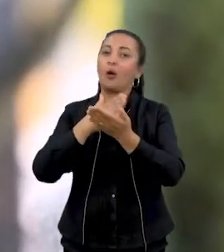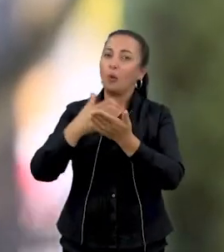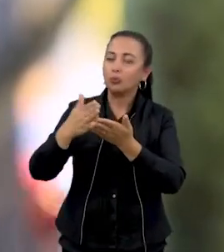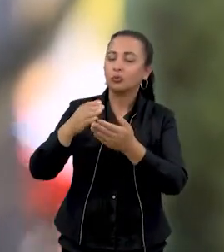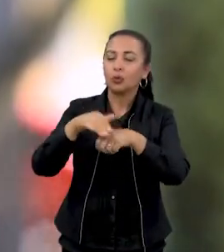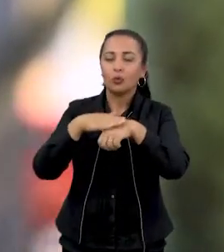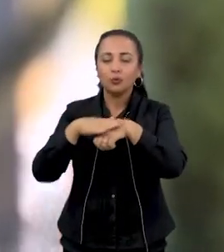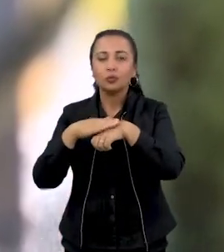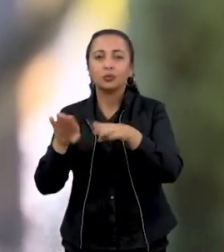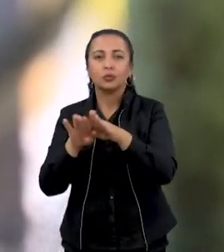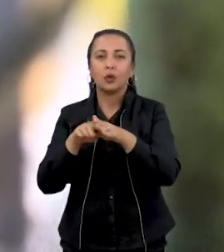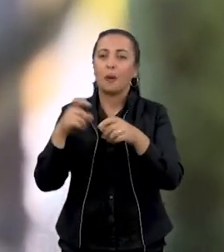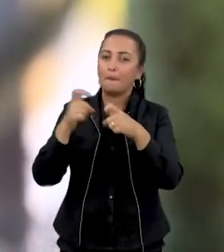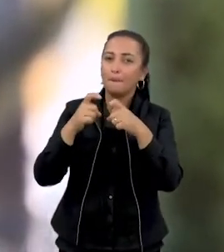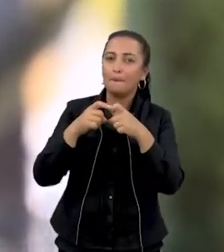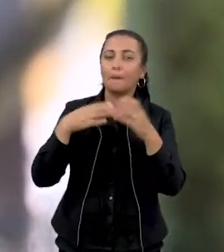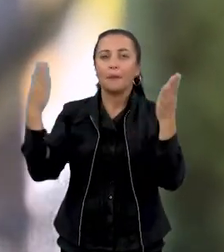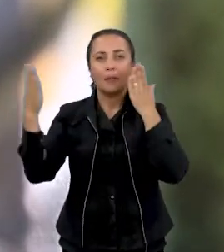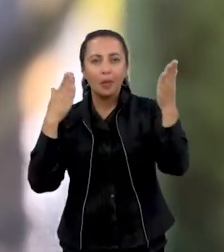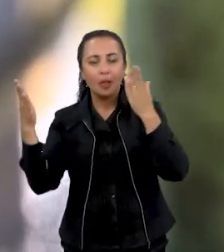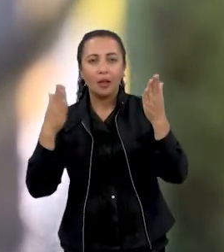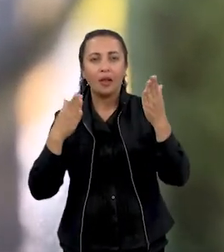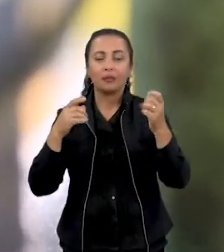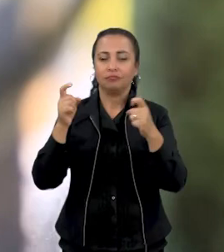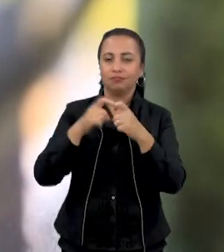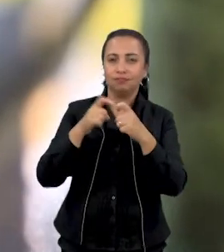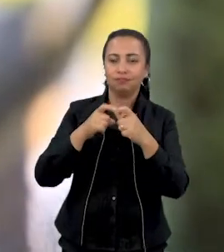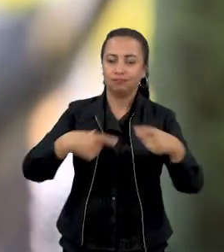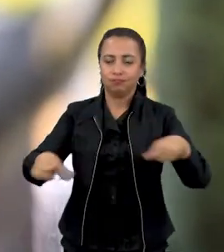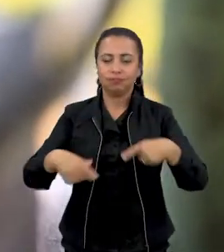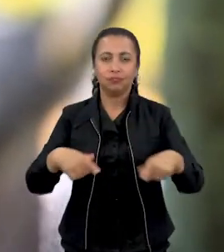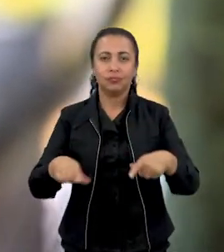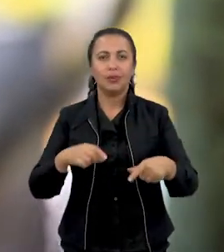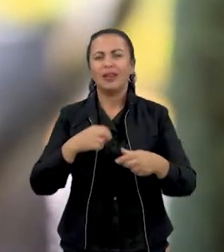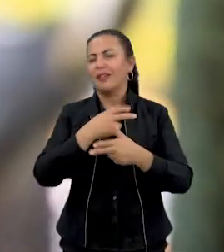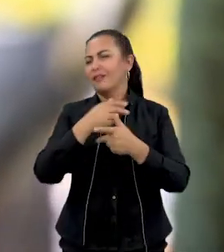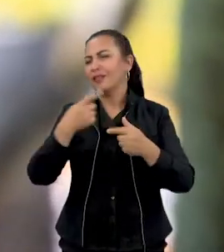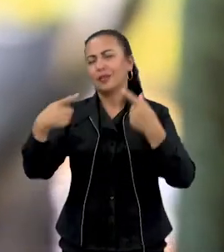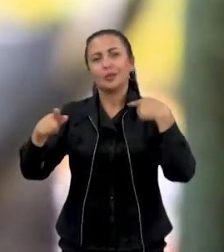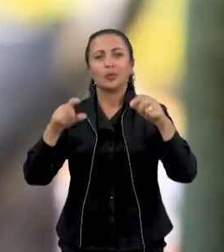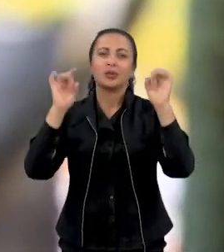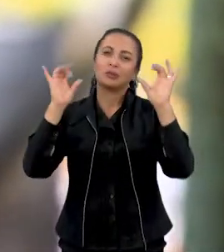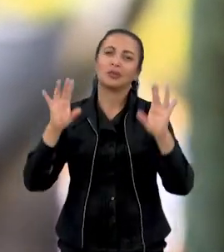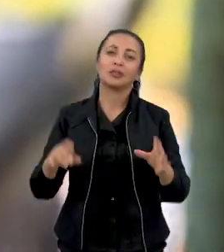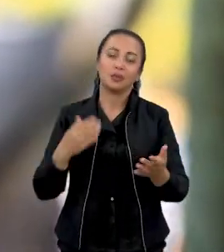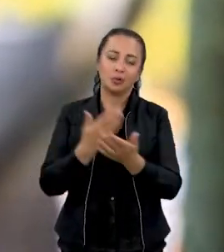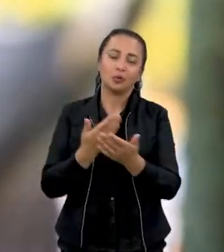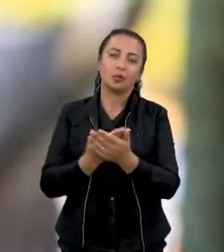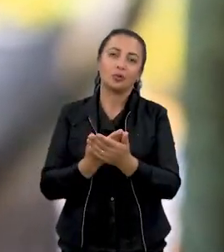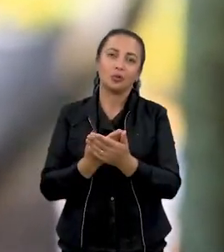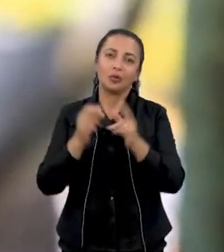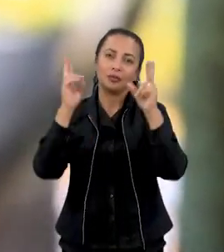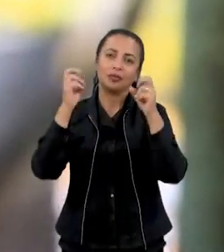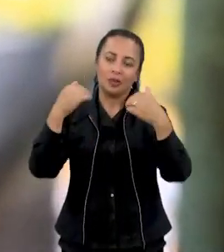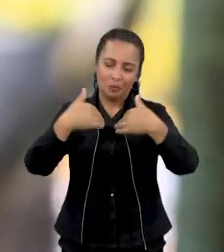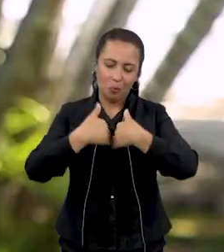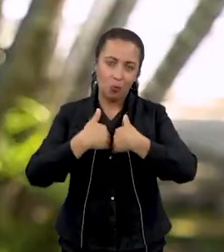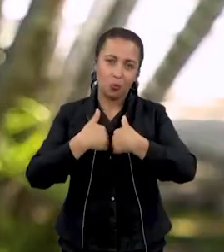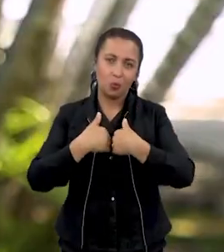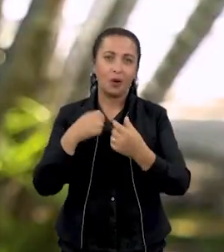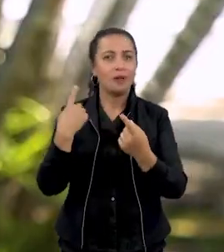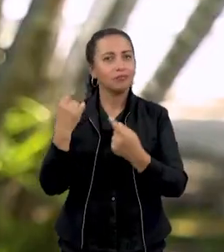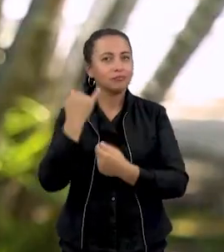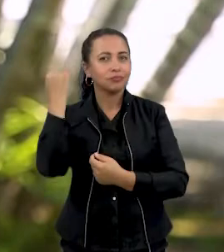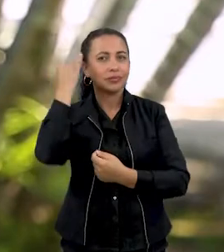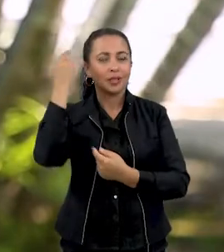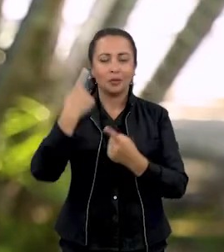com médicos, psicólogos, terapeutas ocupacionais e vários outros especialistas que estudavam mais ativamente a causa. Isso foi